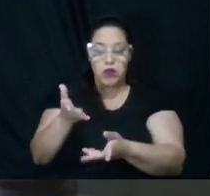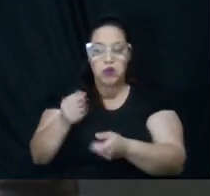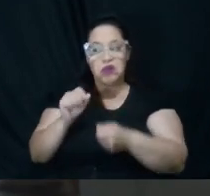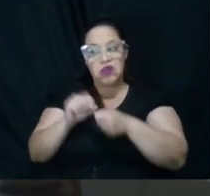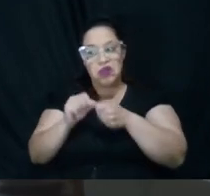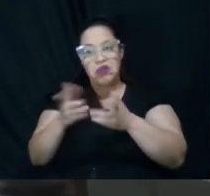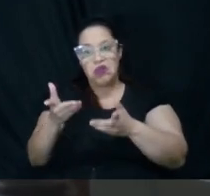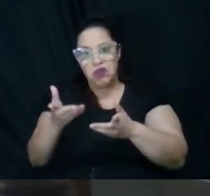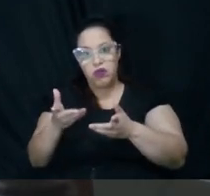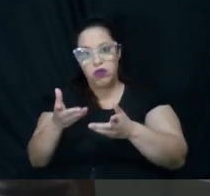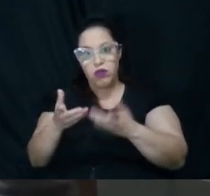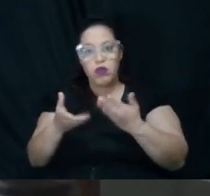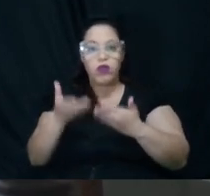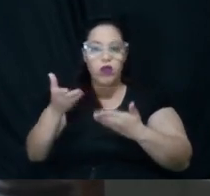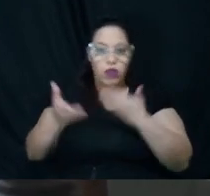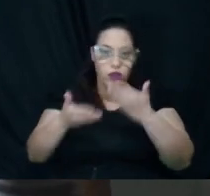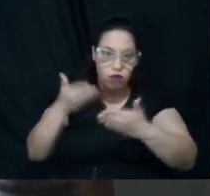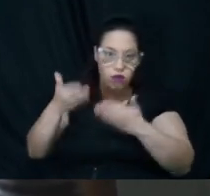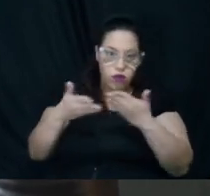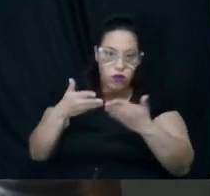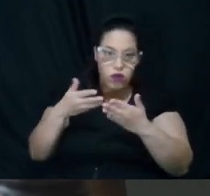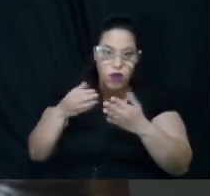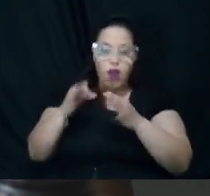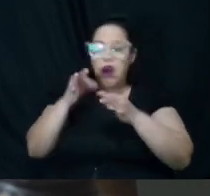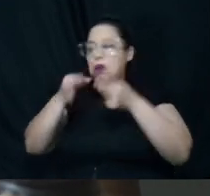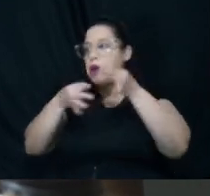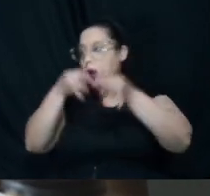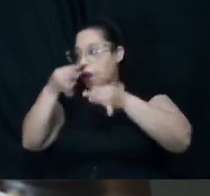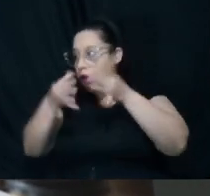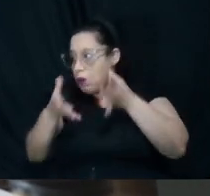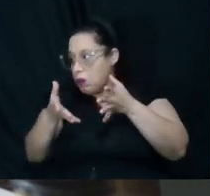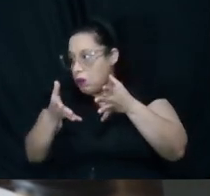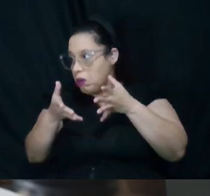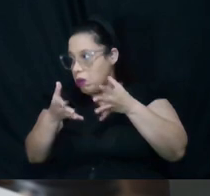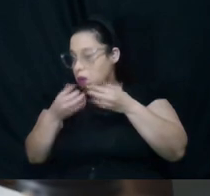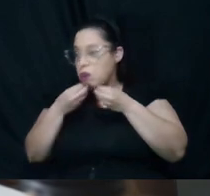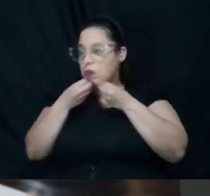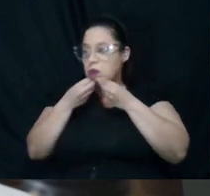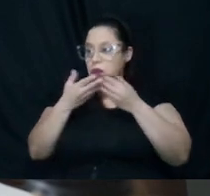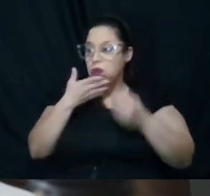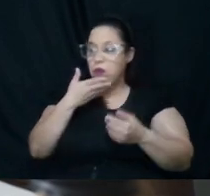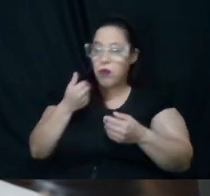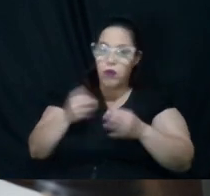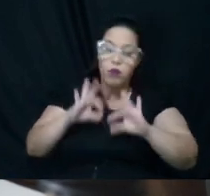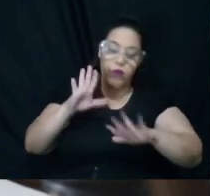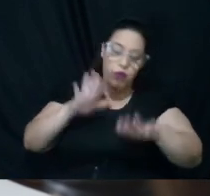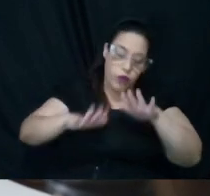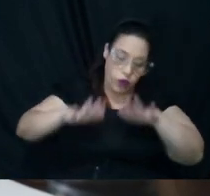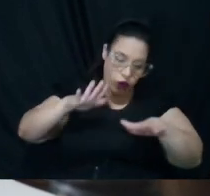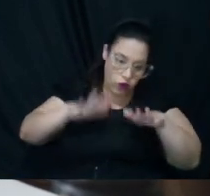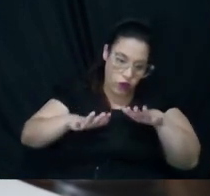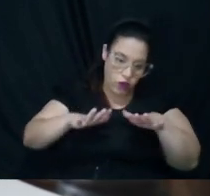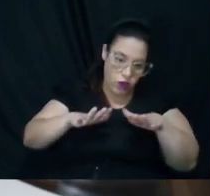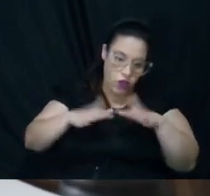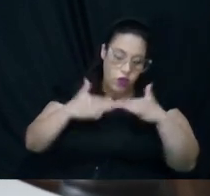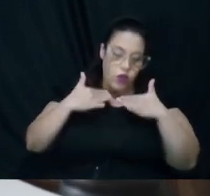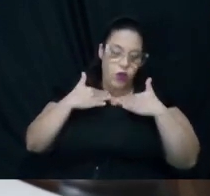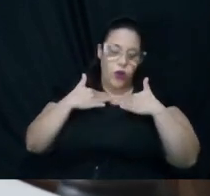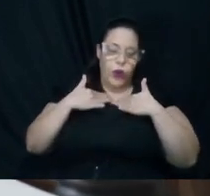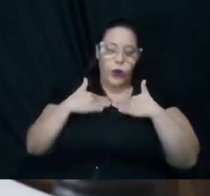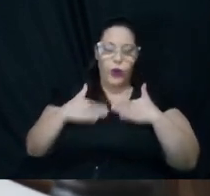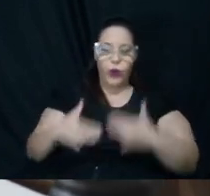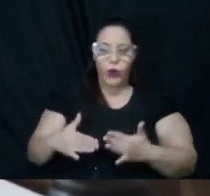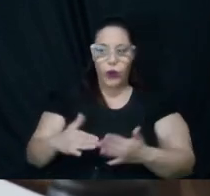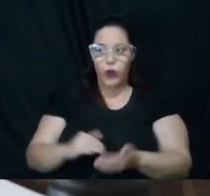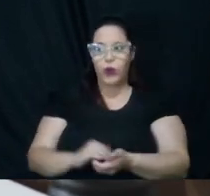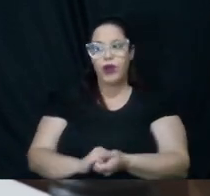vida e talvez te sugerir alguma solução que consiga apaziguar essa situação e até te deixar mais confortável. E é interessante